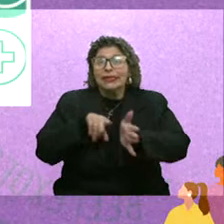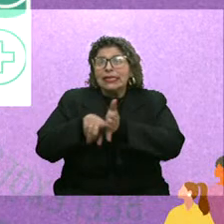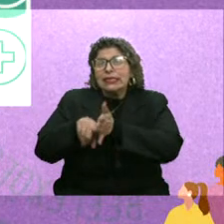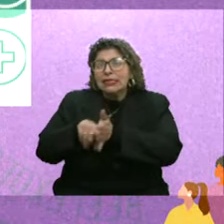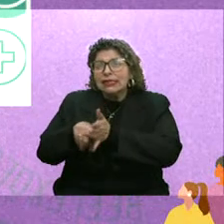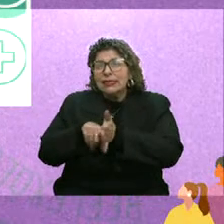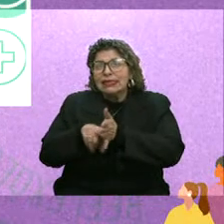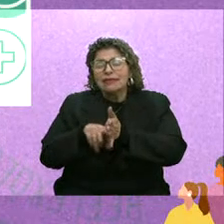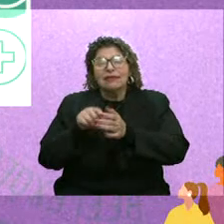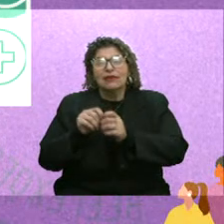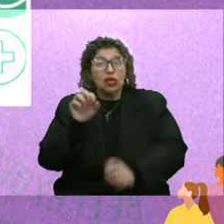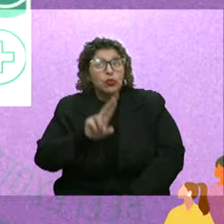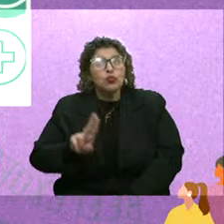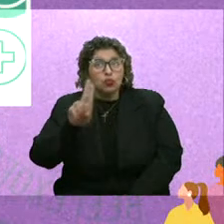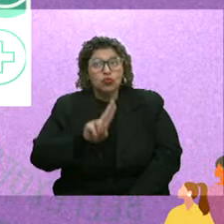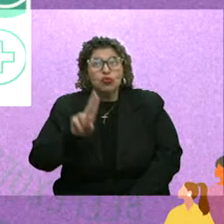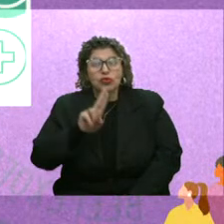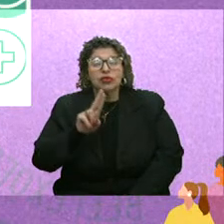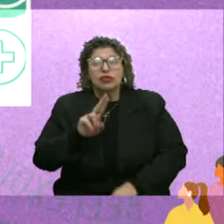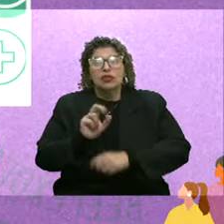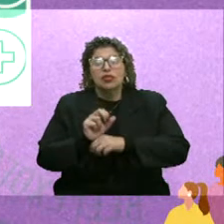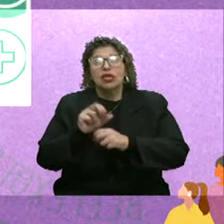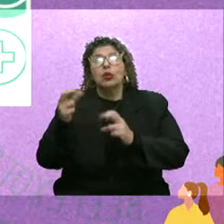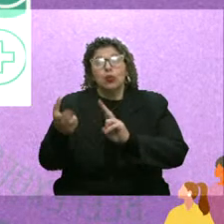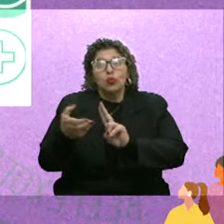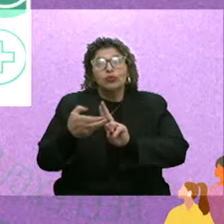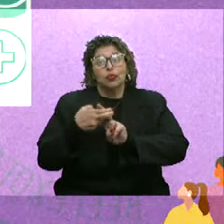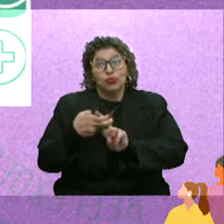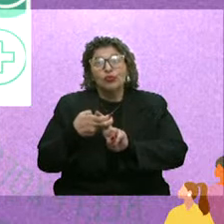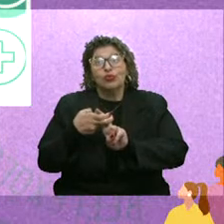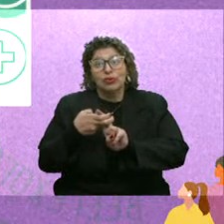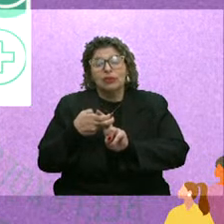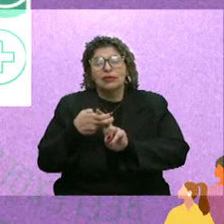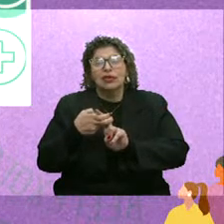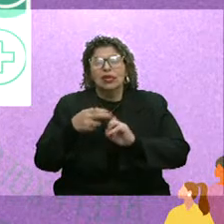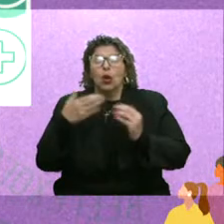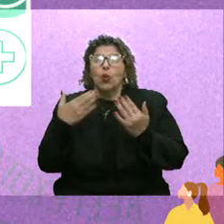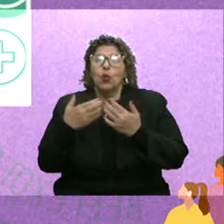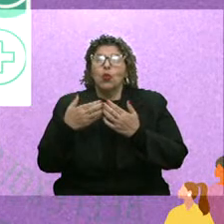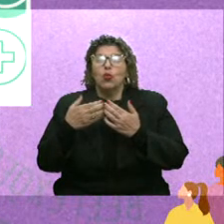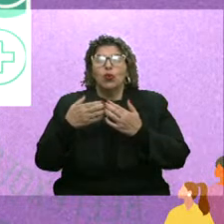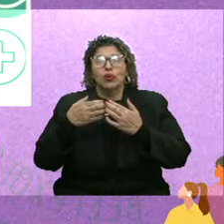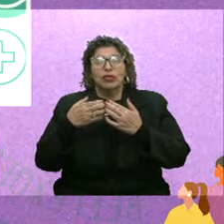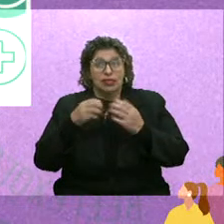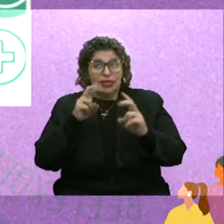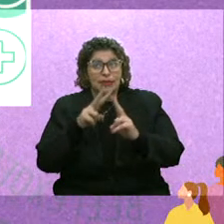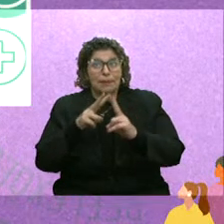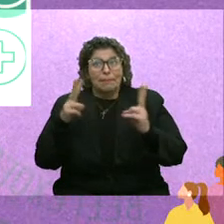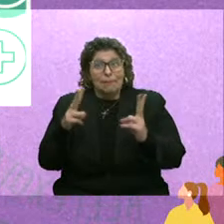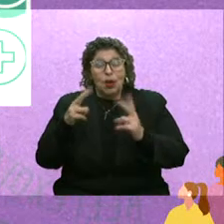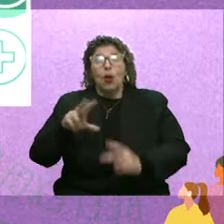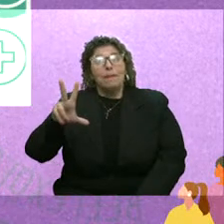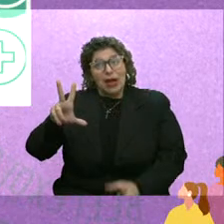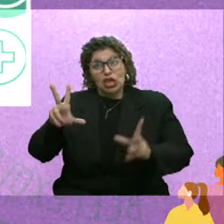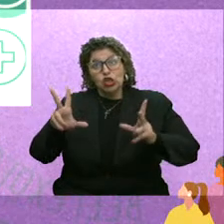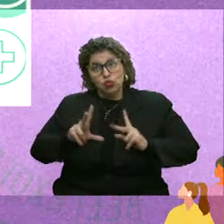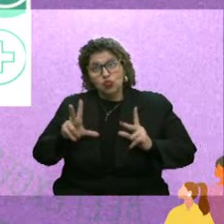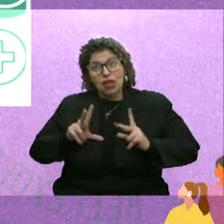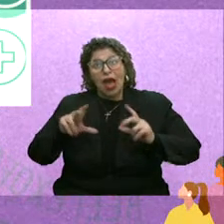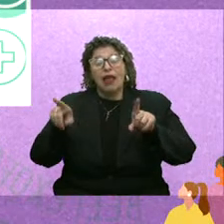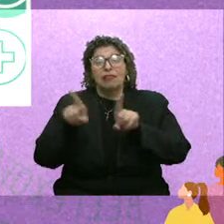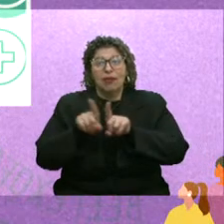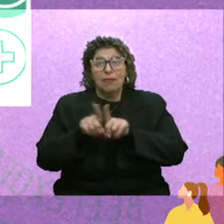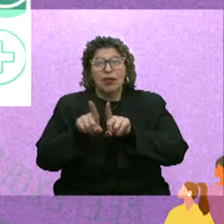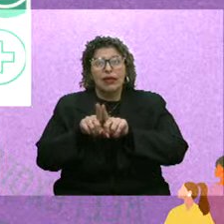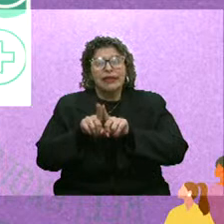forma segmentada, quem usa sistema unicamente SUS, quem usa de forma híbrida ou quem usa o privado, tanto faz, todos têm a mesma